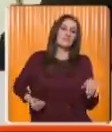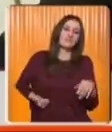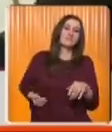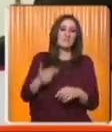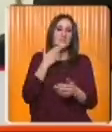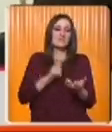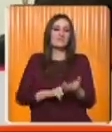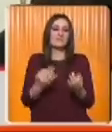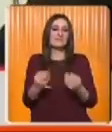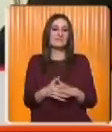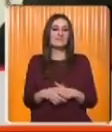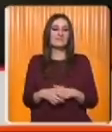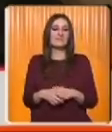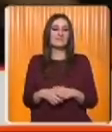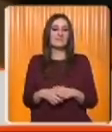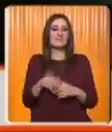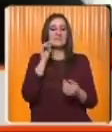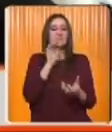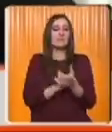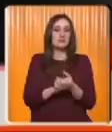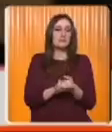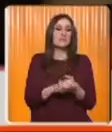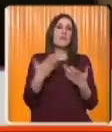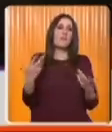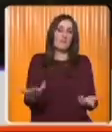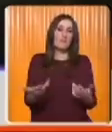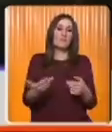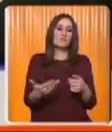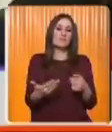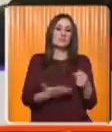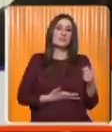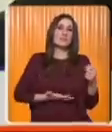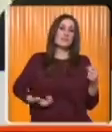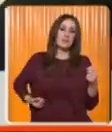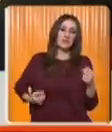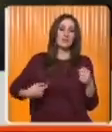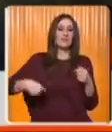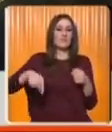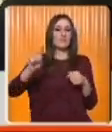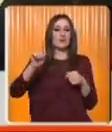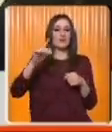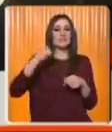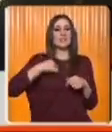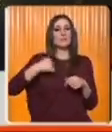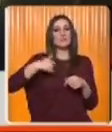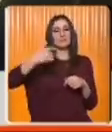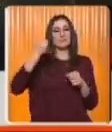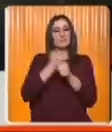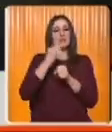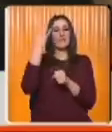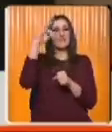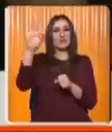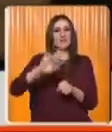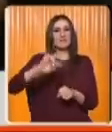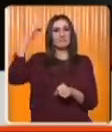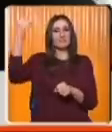É verdade. Marido? Marido, neste momento, está desempregado, mas vai abalar sábado para a França. Ainda por